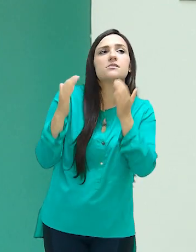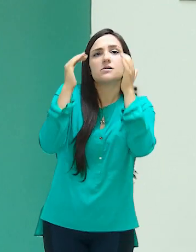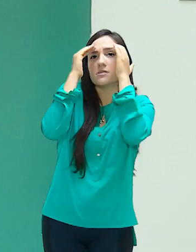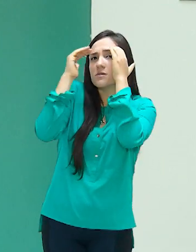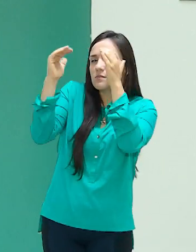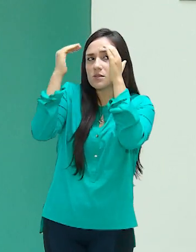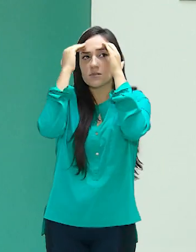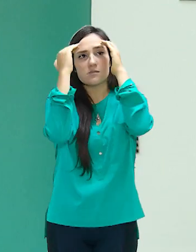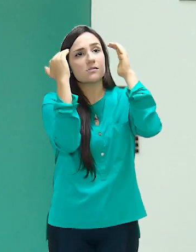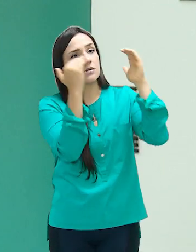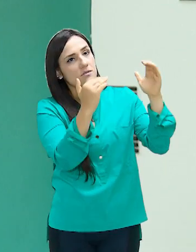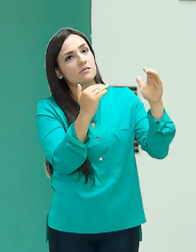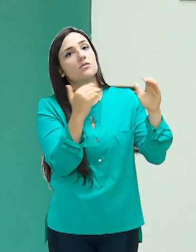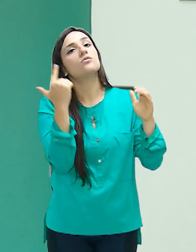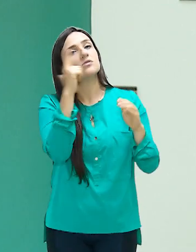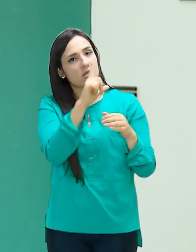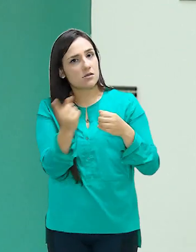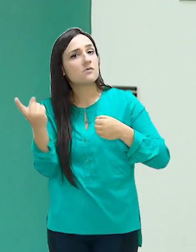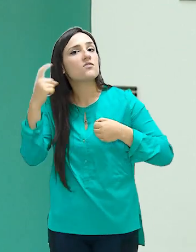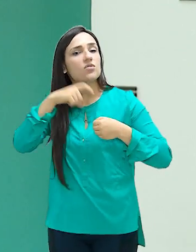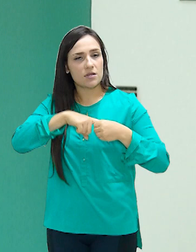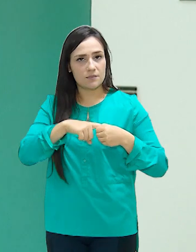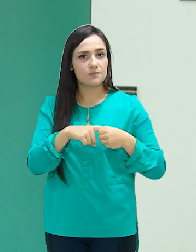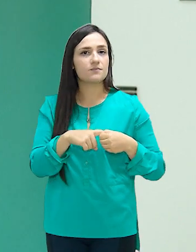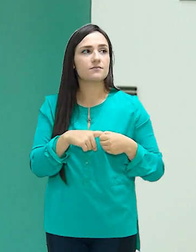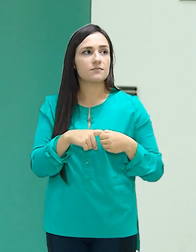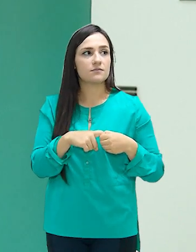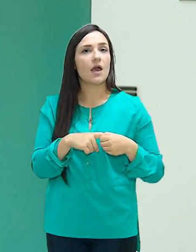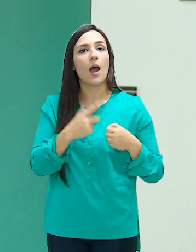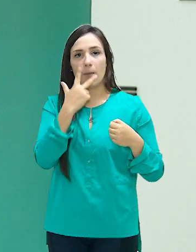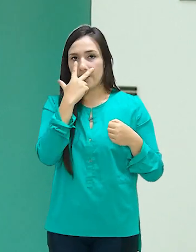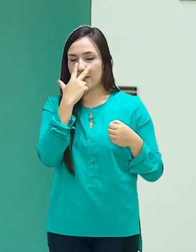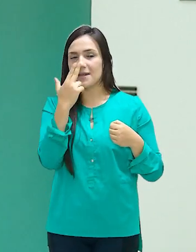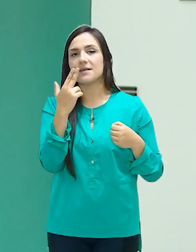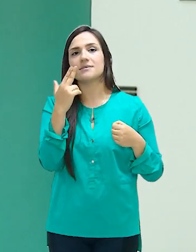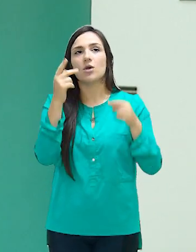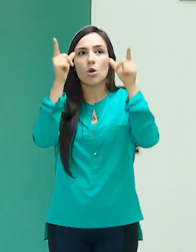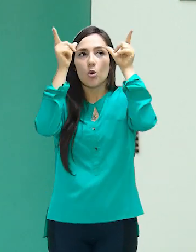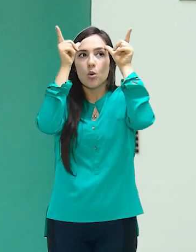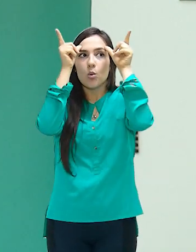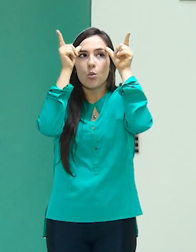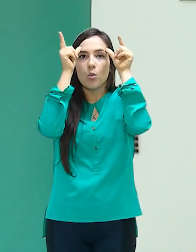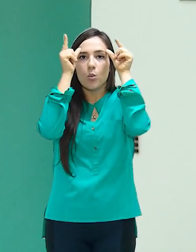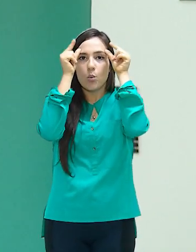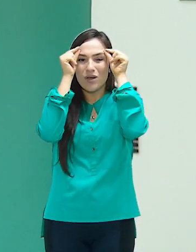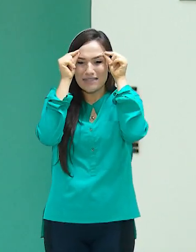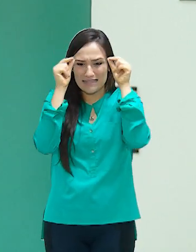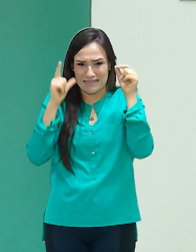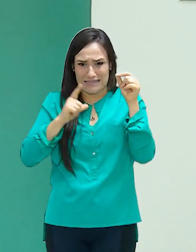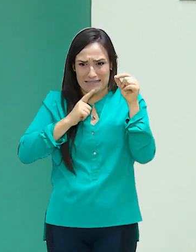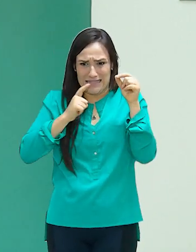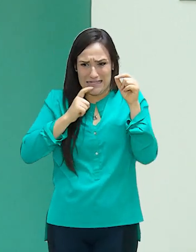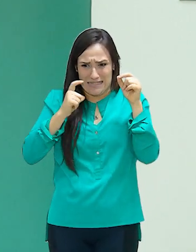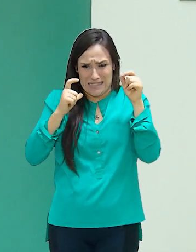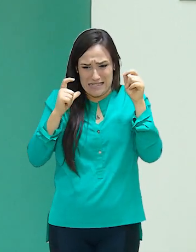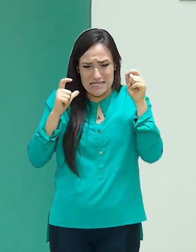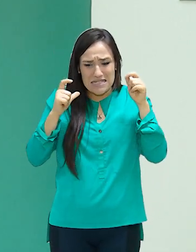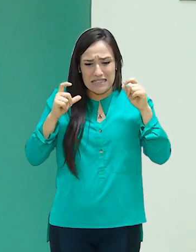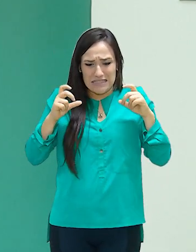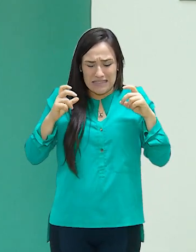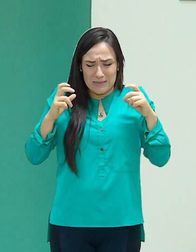existia, ele pode ser restaurado, eles vão amenizando, eles vão ficando mais tranquilos para